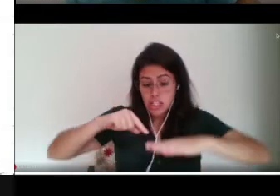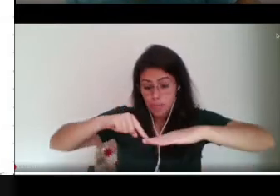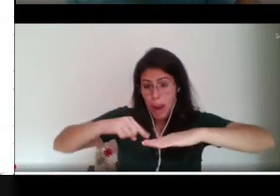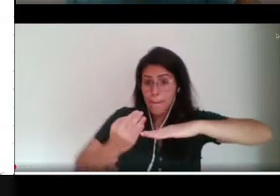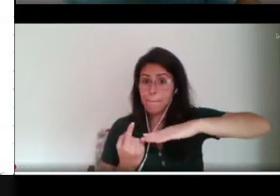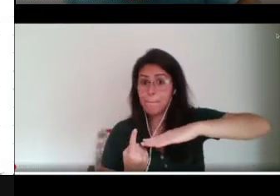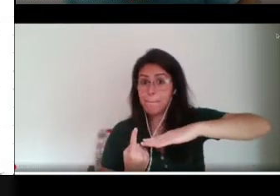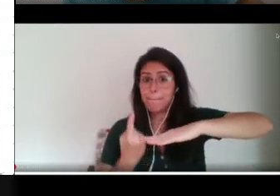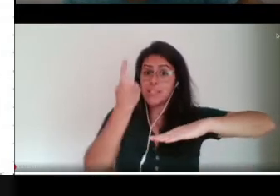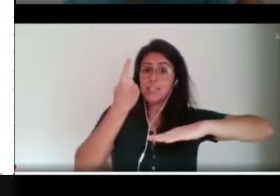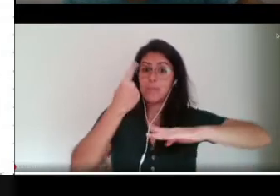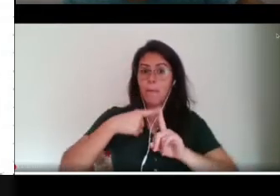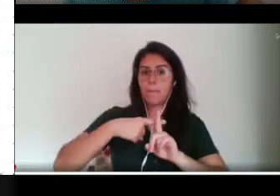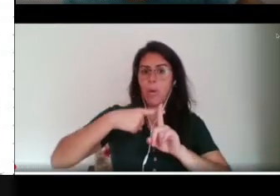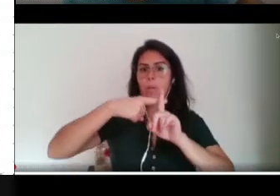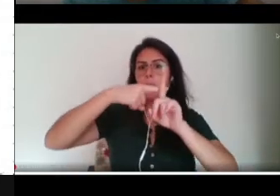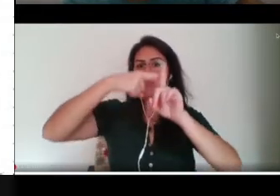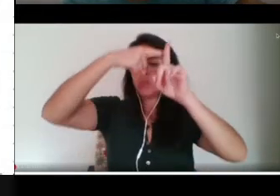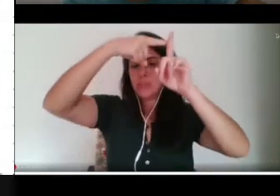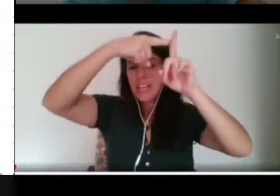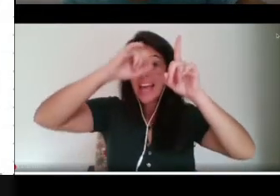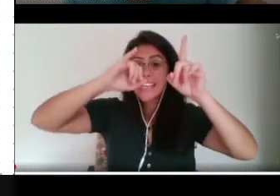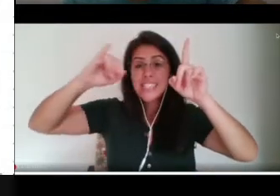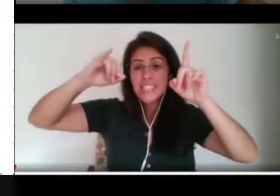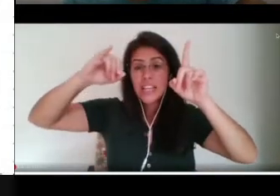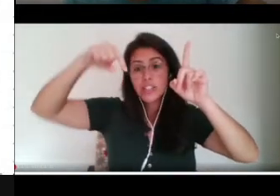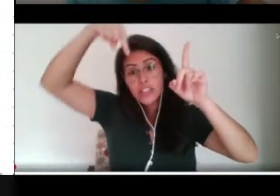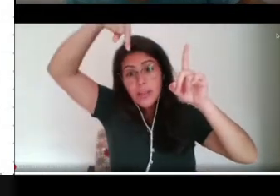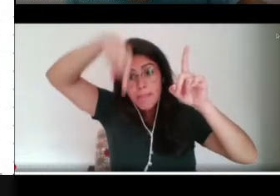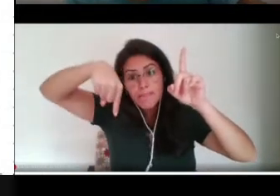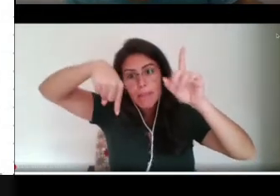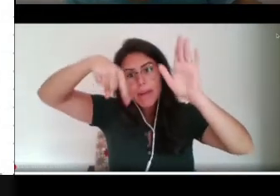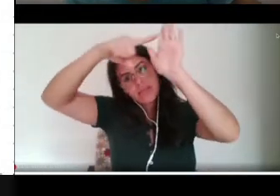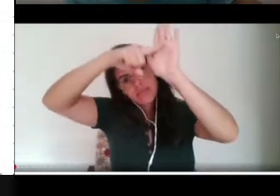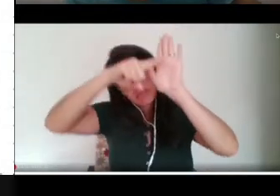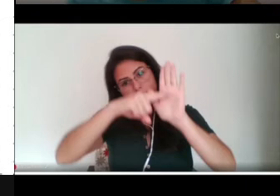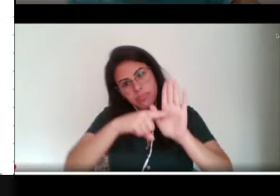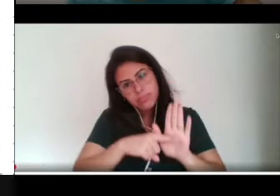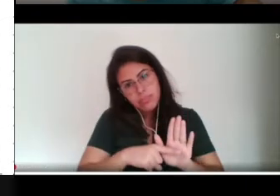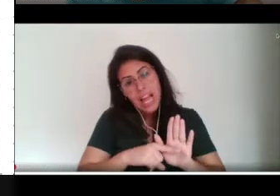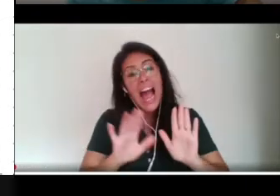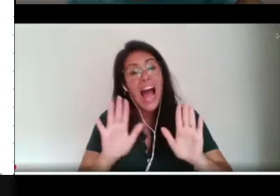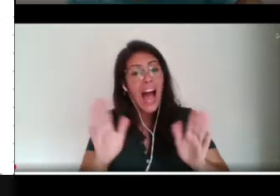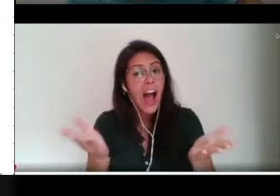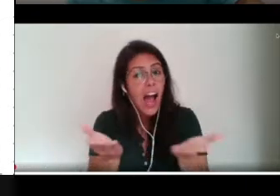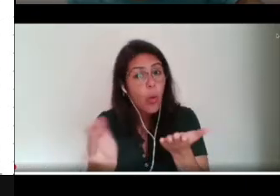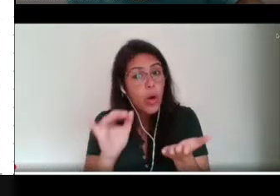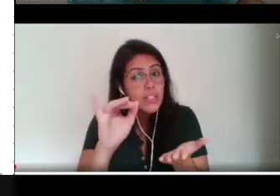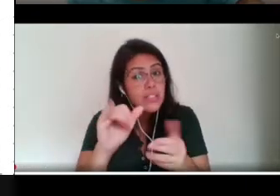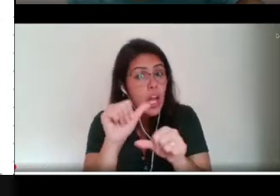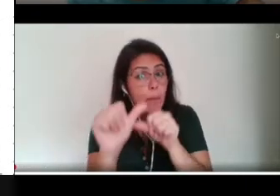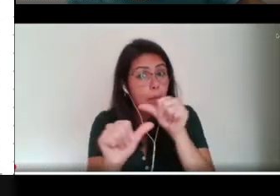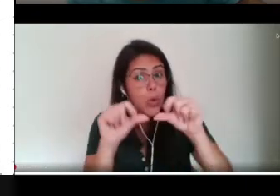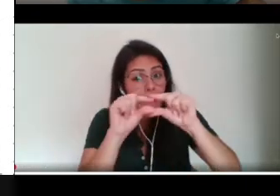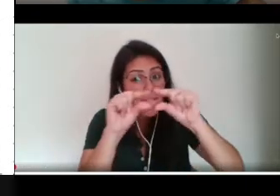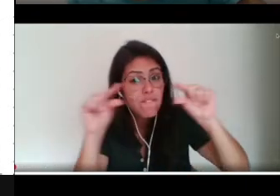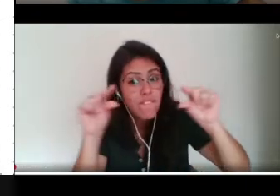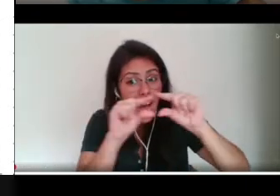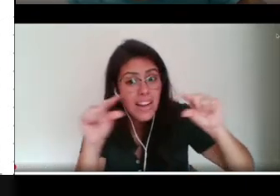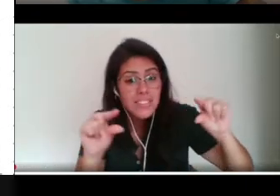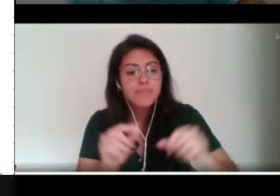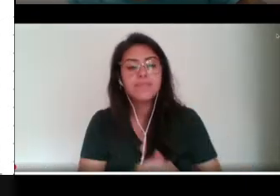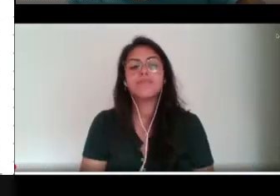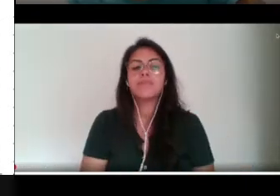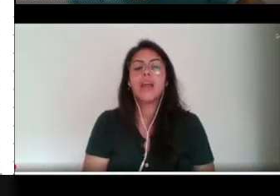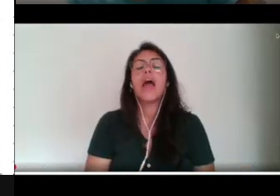falado, considere o eixo positivo de cima para baixo. Então, vamos considerar esse eixo positivo aqui, ó, de cima